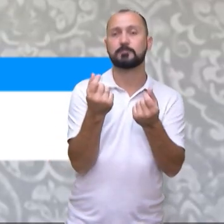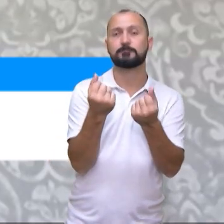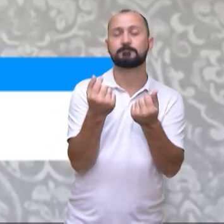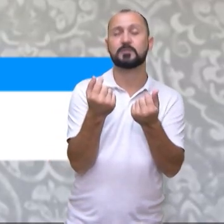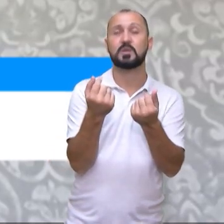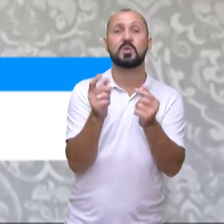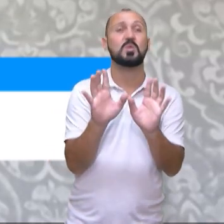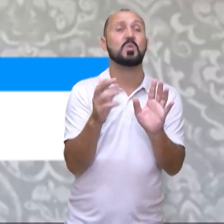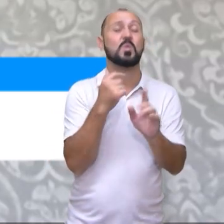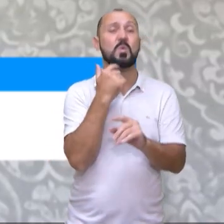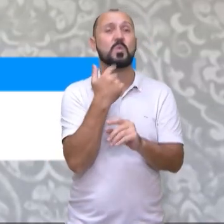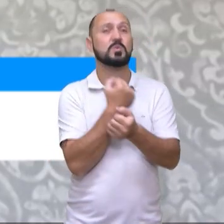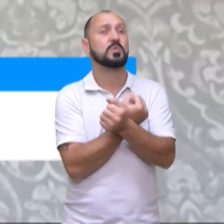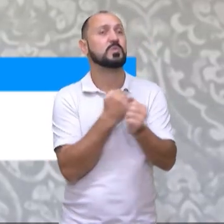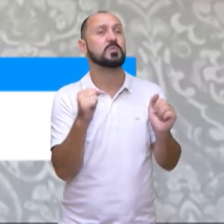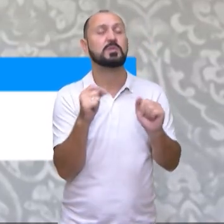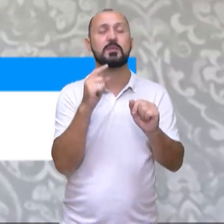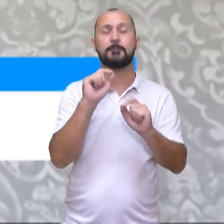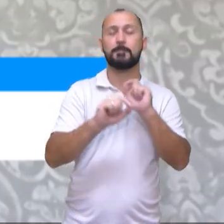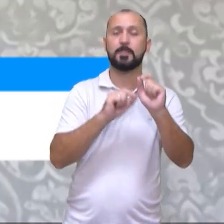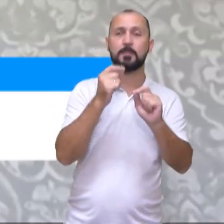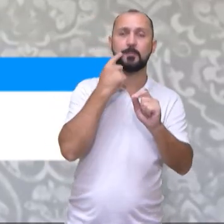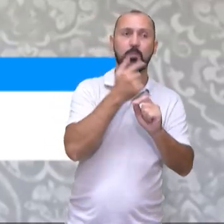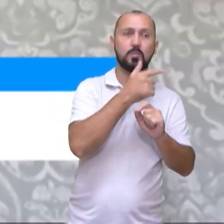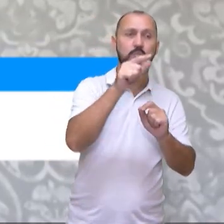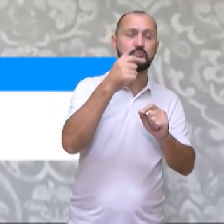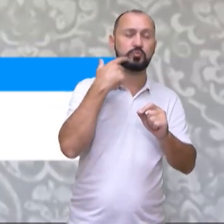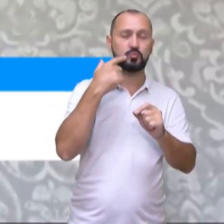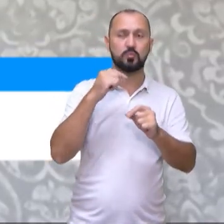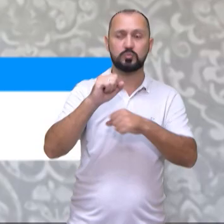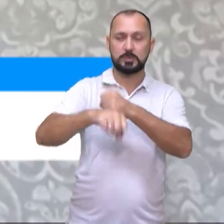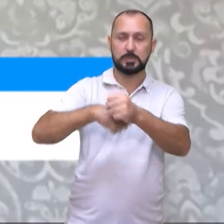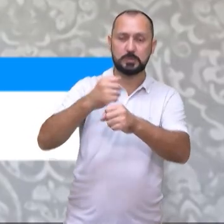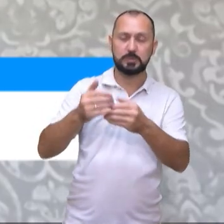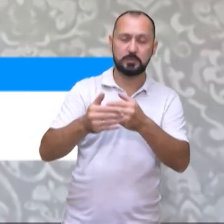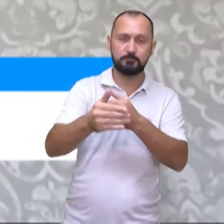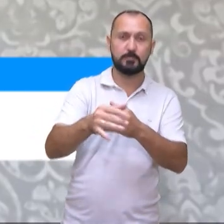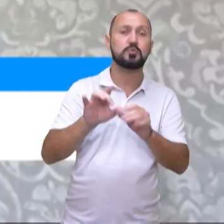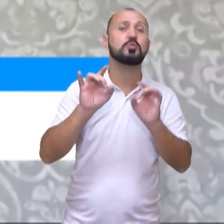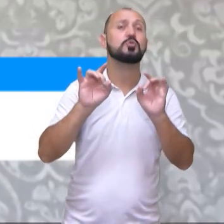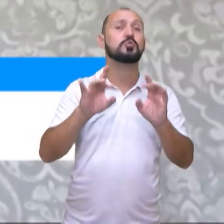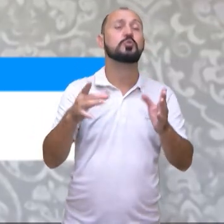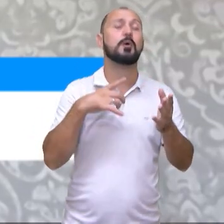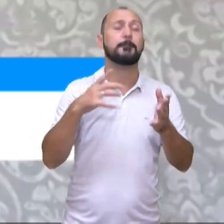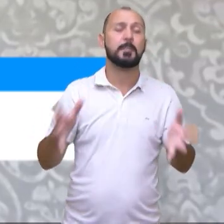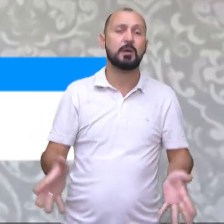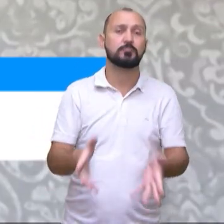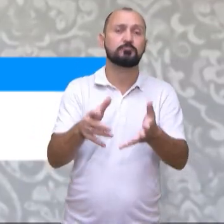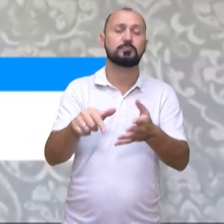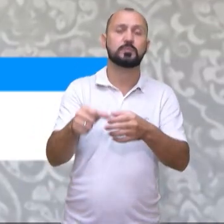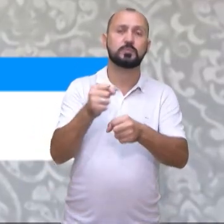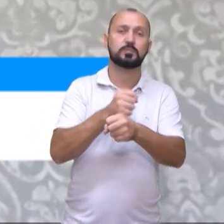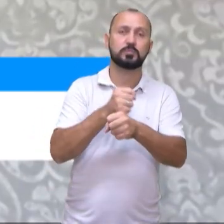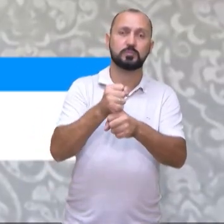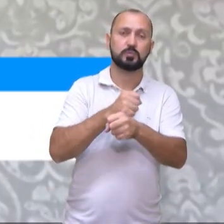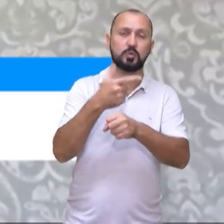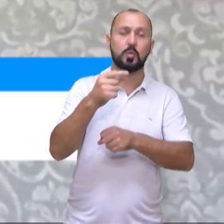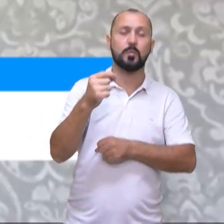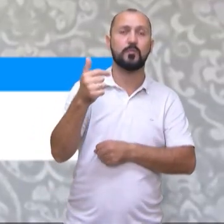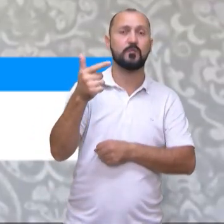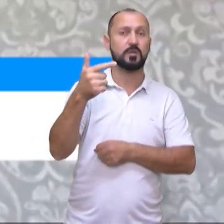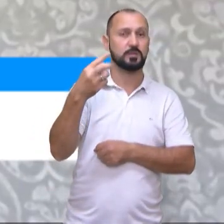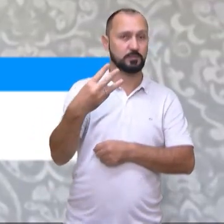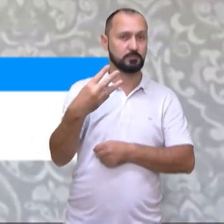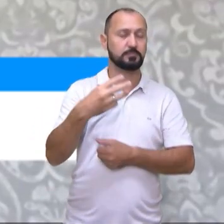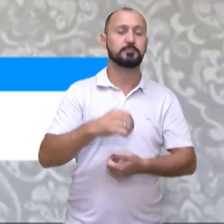esse montante não seria computado para a correção dos demais exercícios, mas apenas promoção do exercício